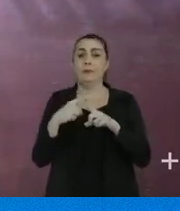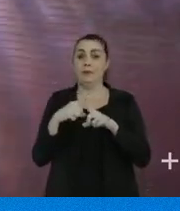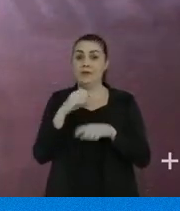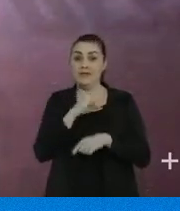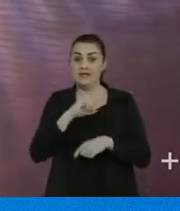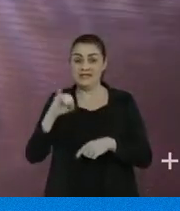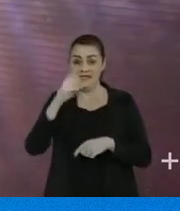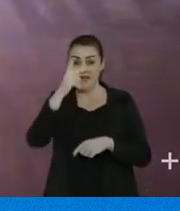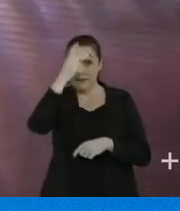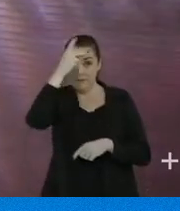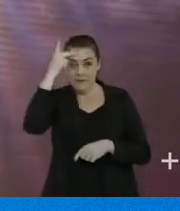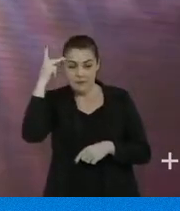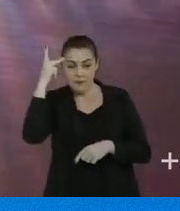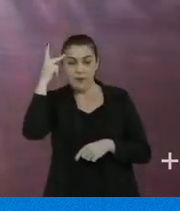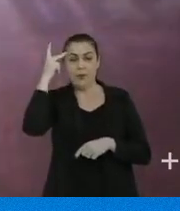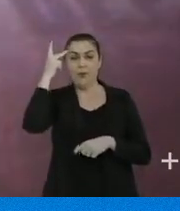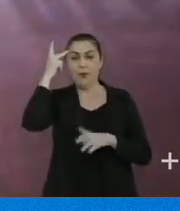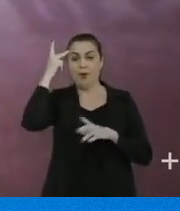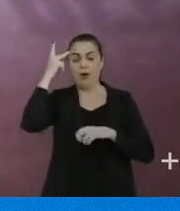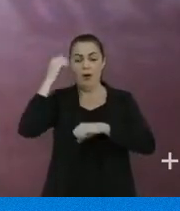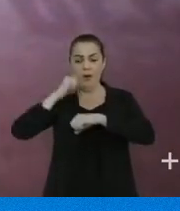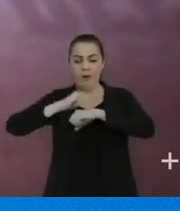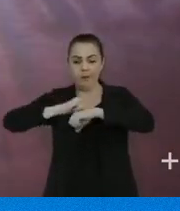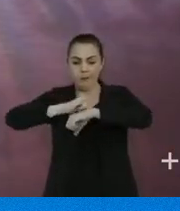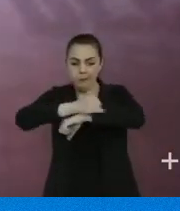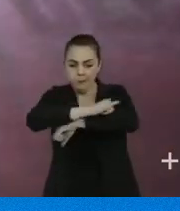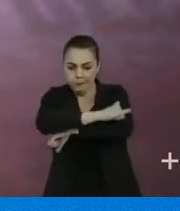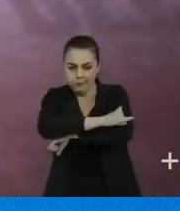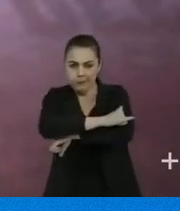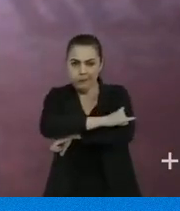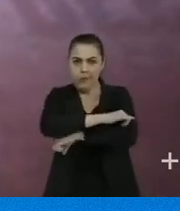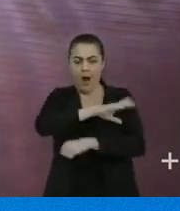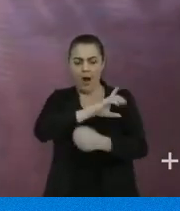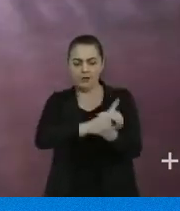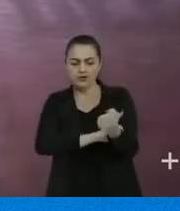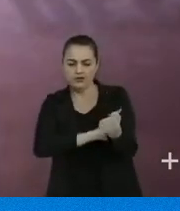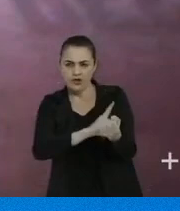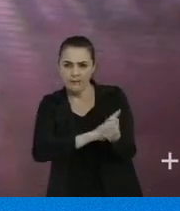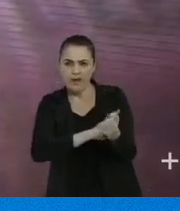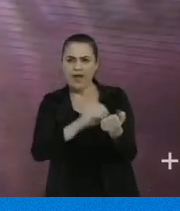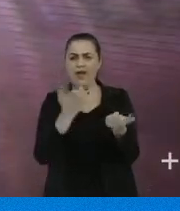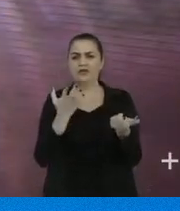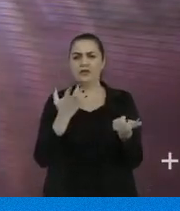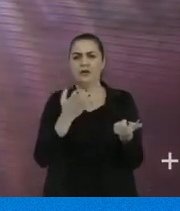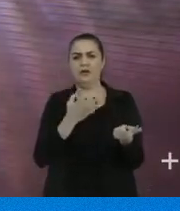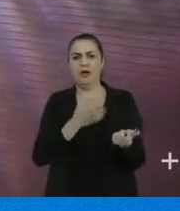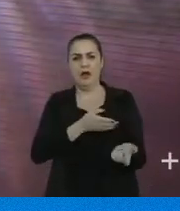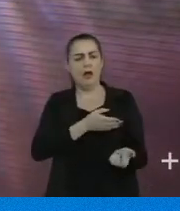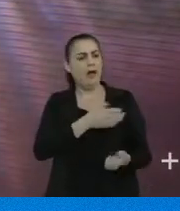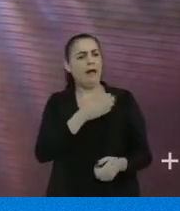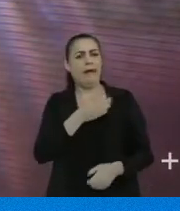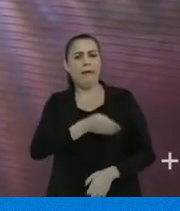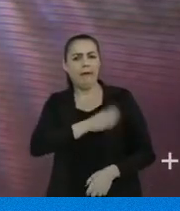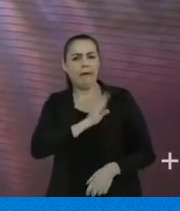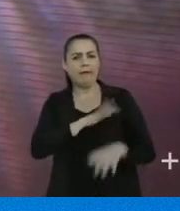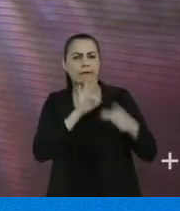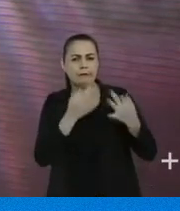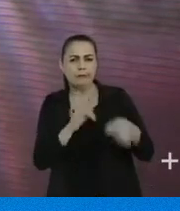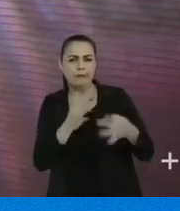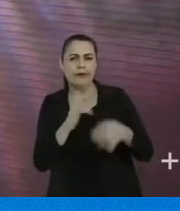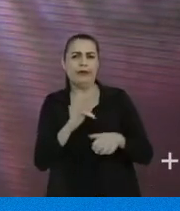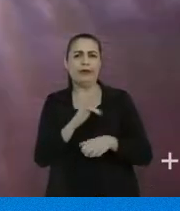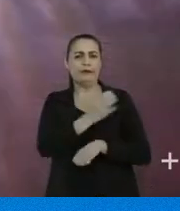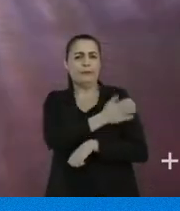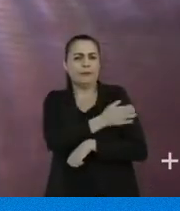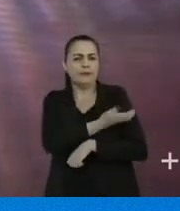pessoa não ficou obesa, não ficou diabética ou hipertensa, necessário não é porque ela quer. Então esse mito a